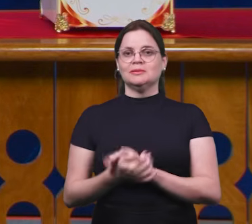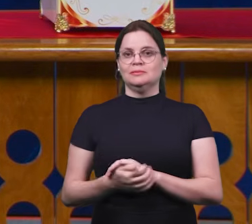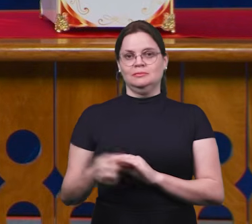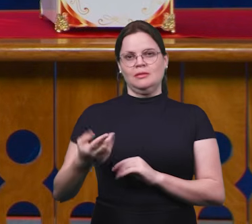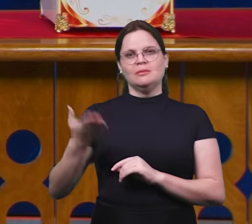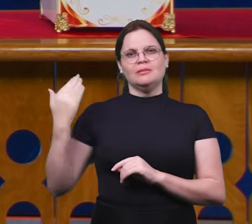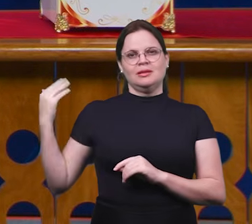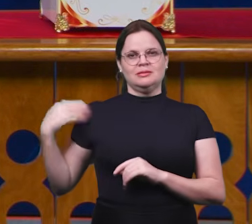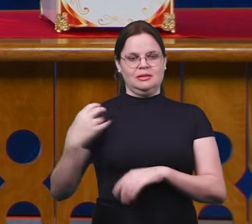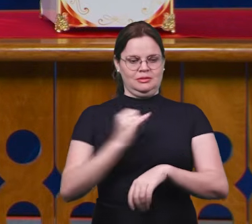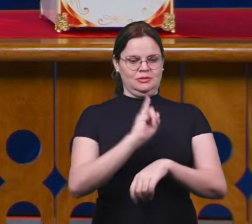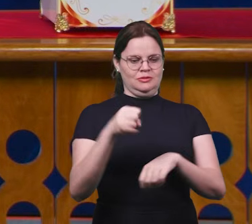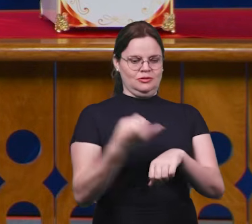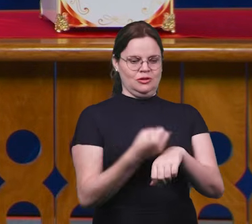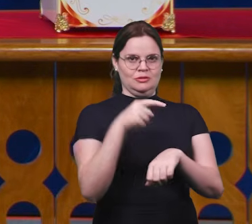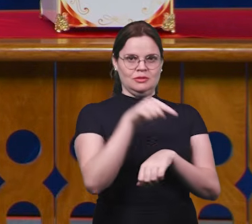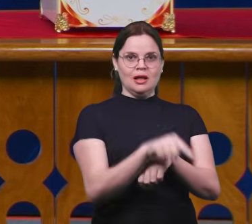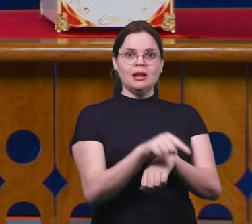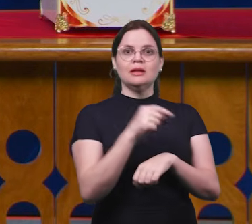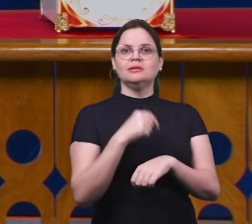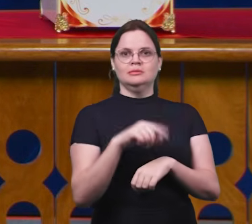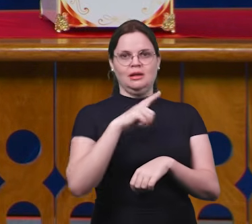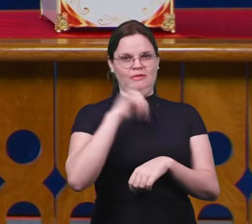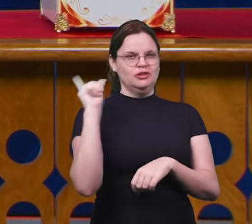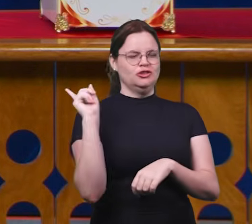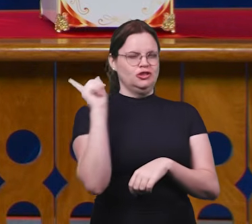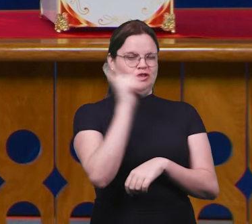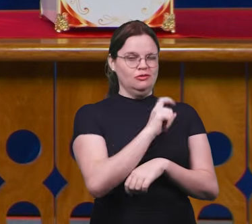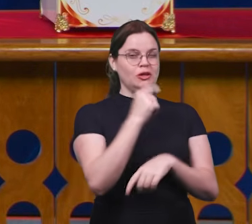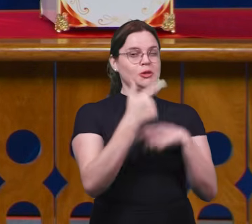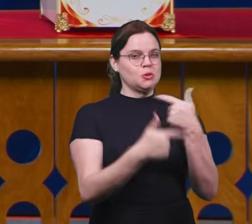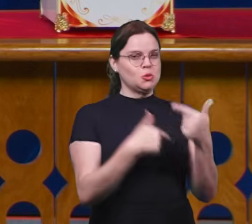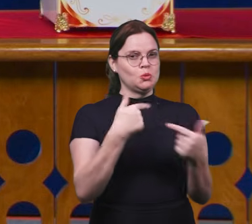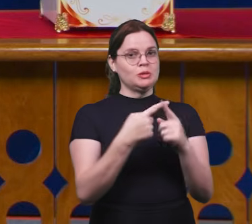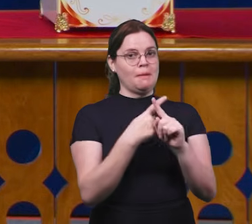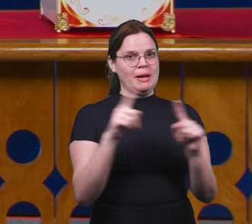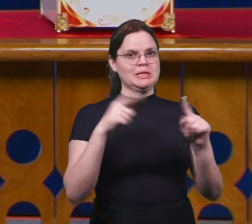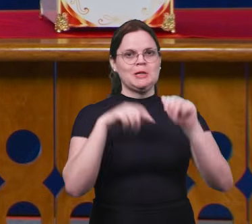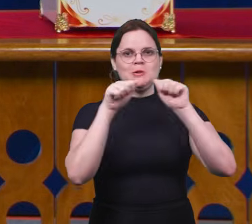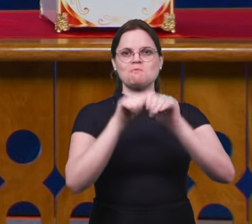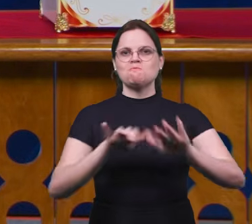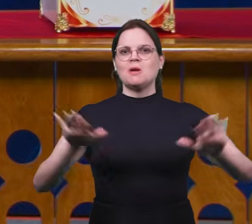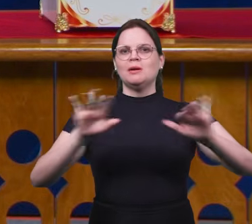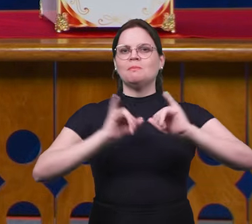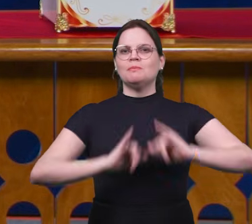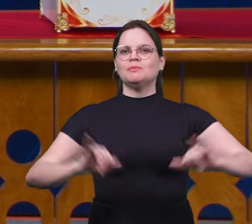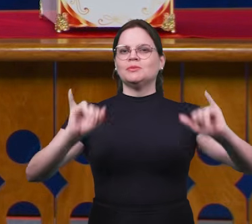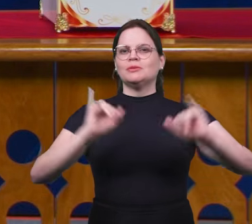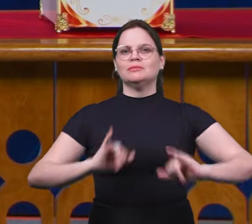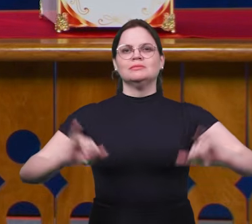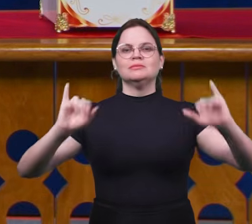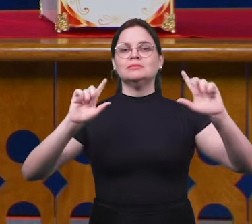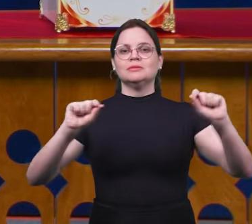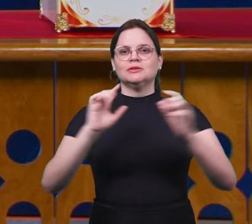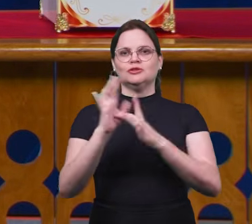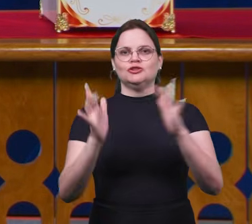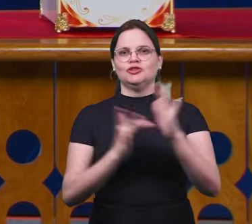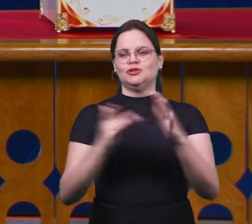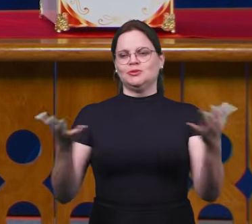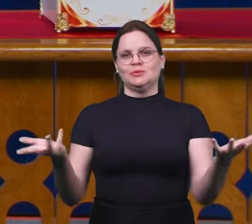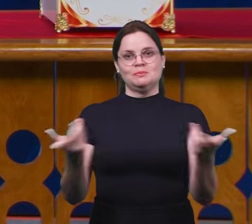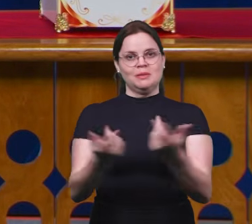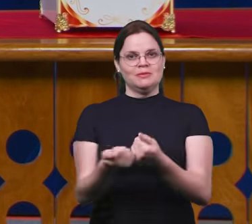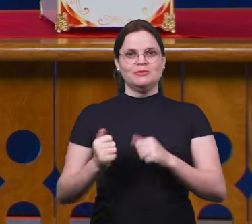Jerusalém, eles saíram num momento difícil, num momento de luta, mas saíram proclamando: Jesus